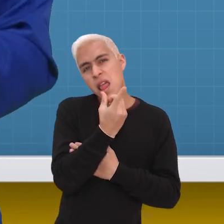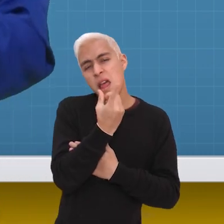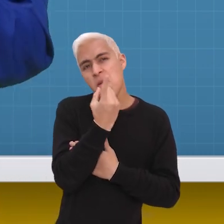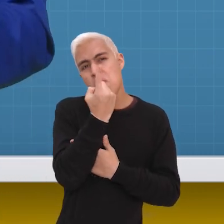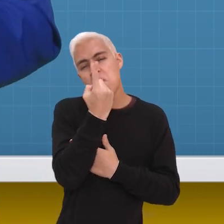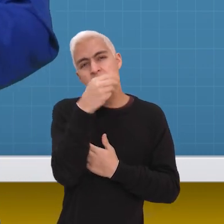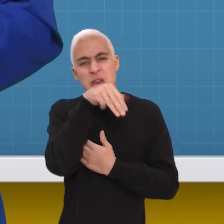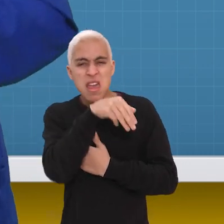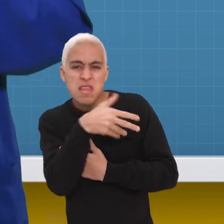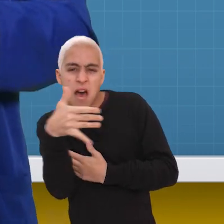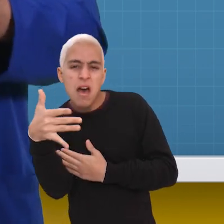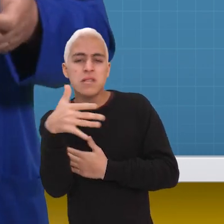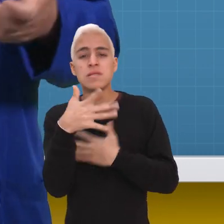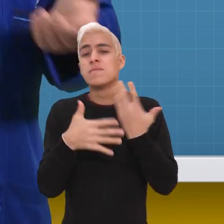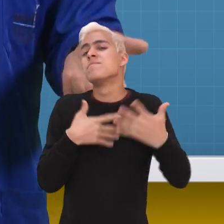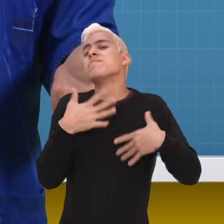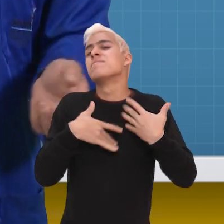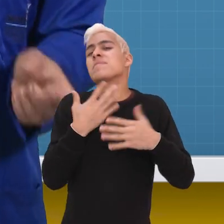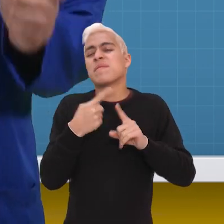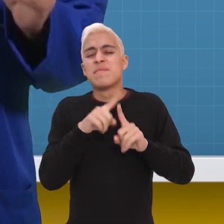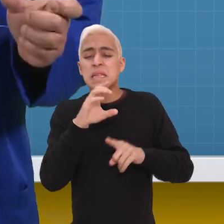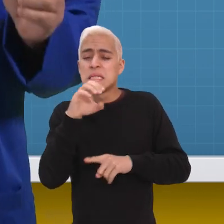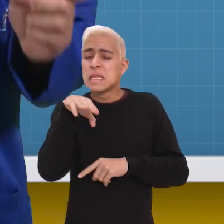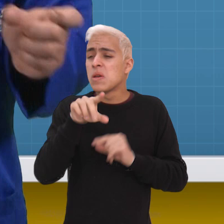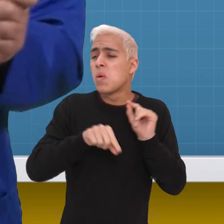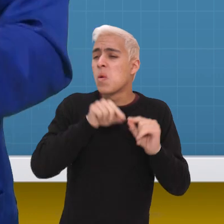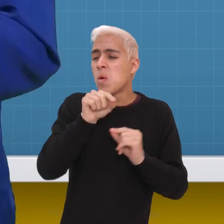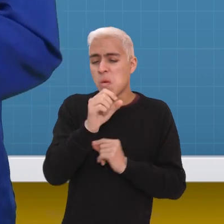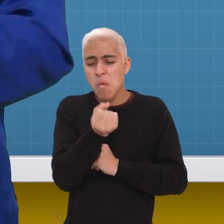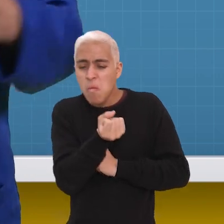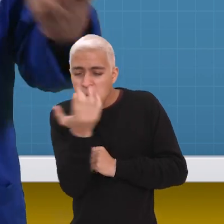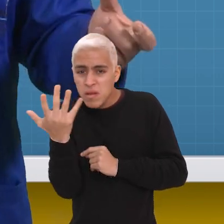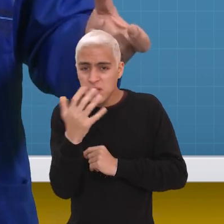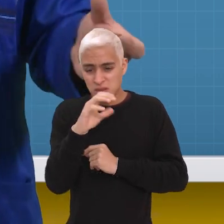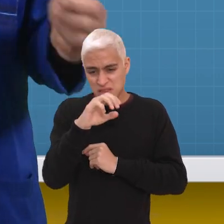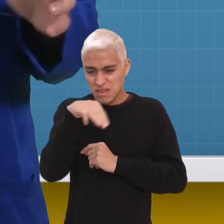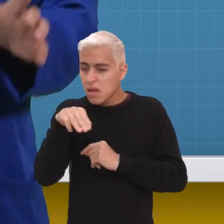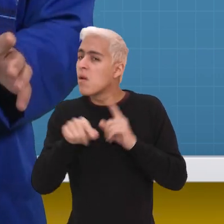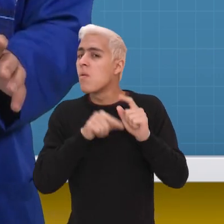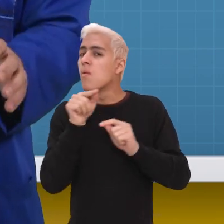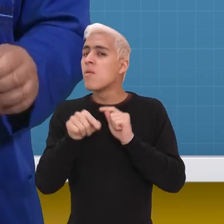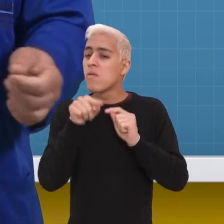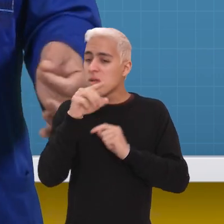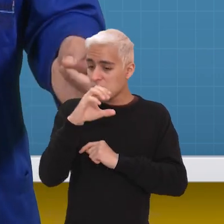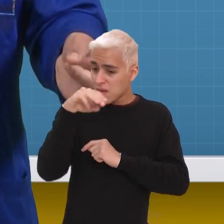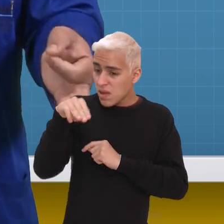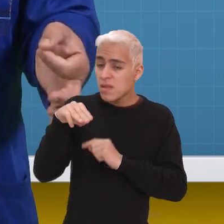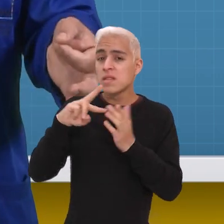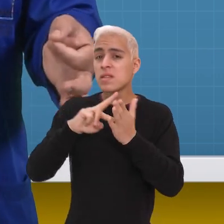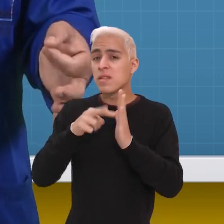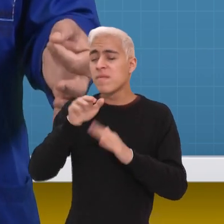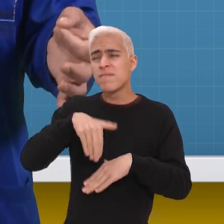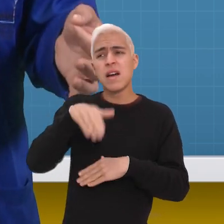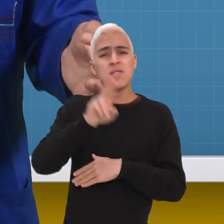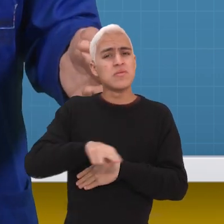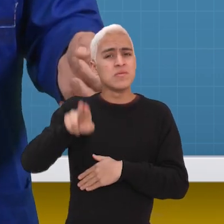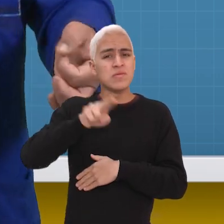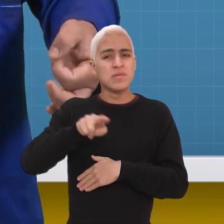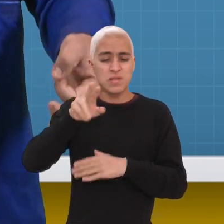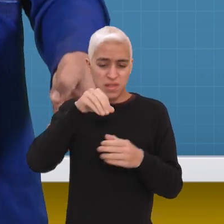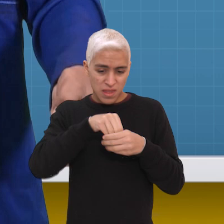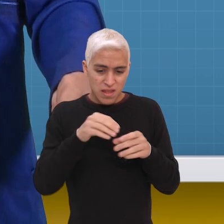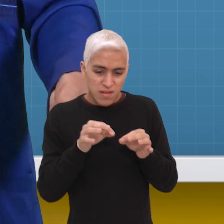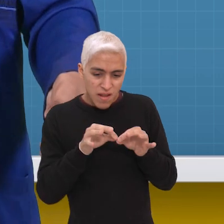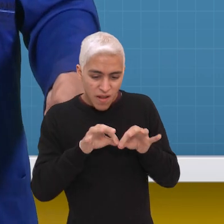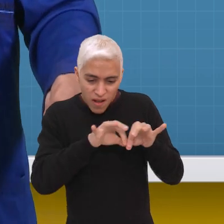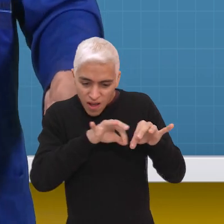tem 1,00 m e tanto, a pessoa tem 1,00 m e tanto, mas em centímetros, quanto será? Centímetro é aquela unidade que eu mais uso, que